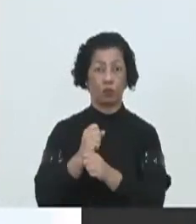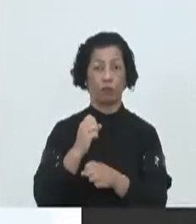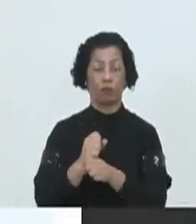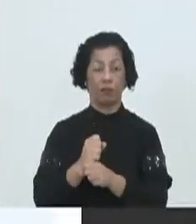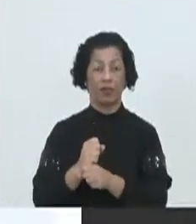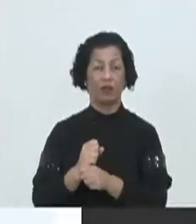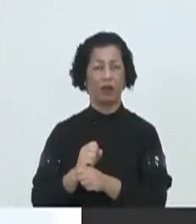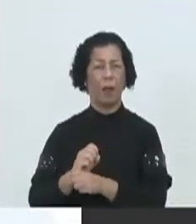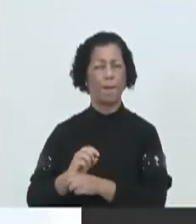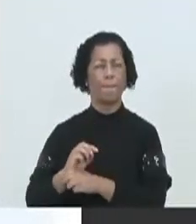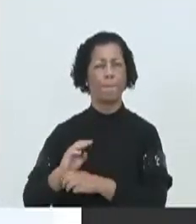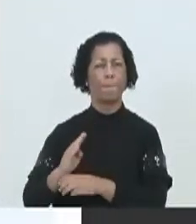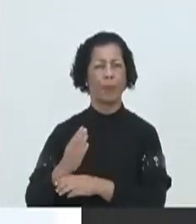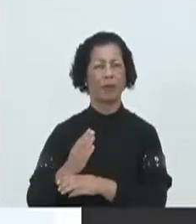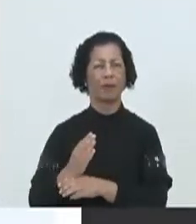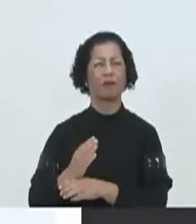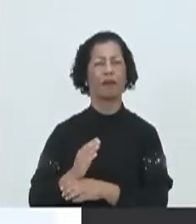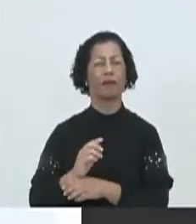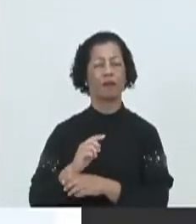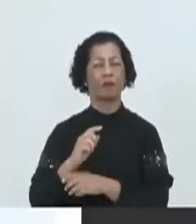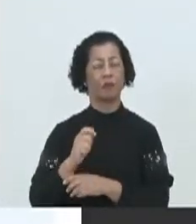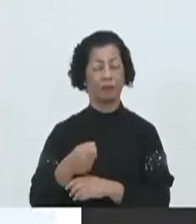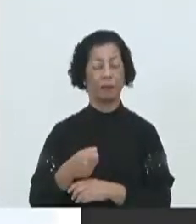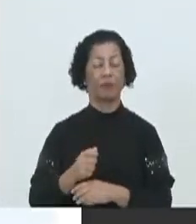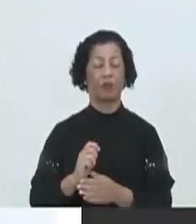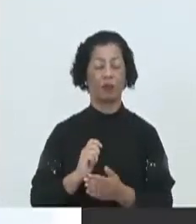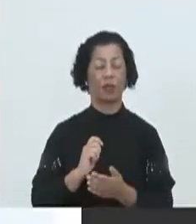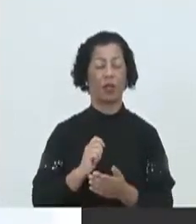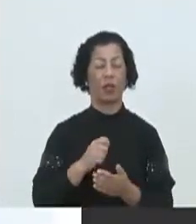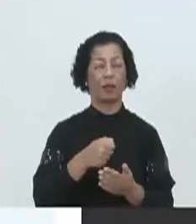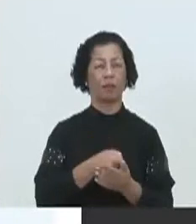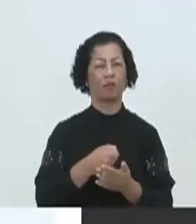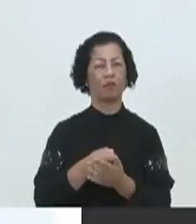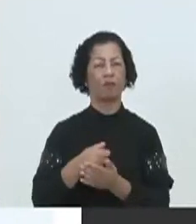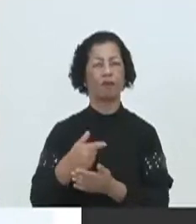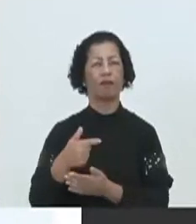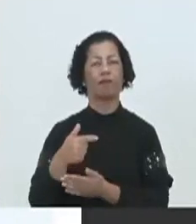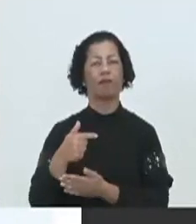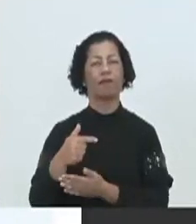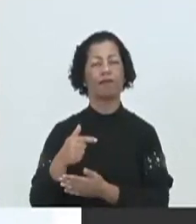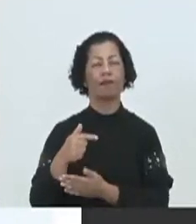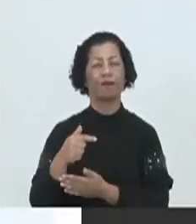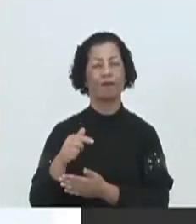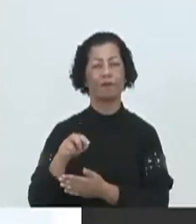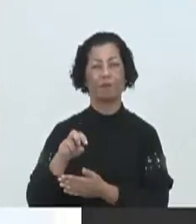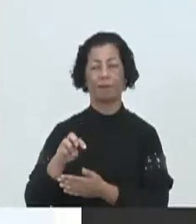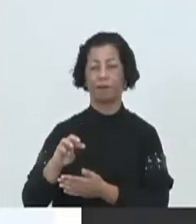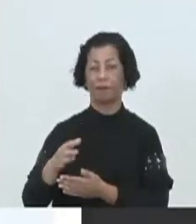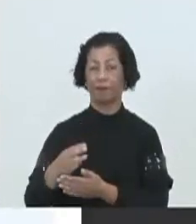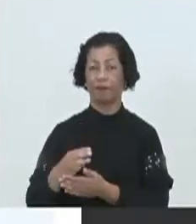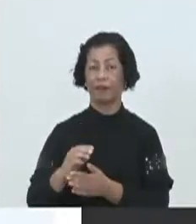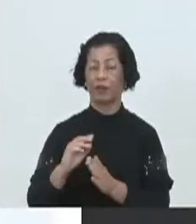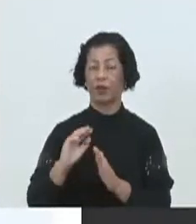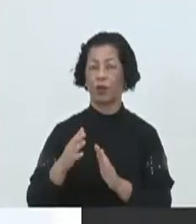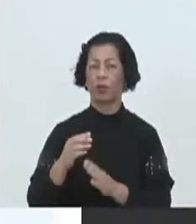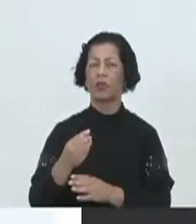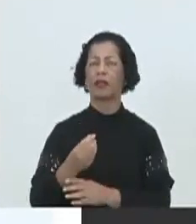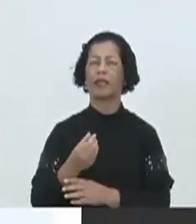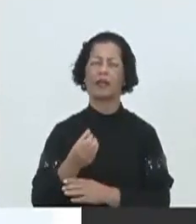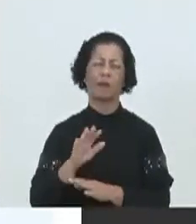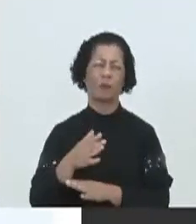aplicado também considerando aqui valores empenhados 755 milhões que dá 26,58 do